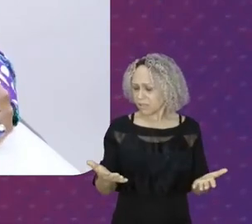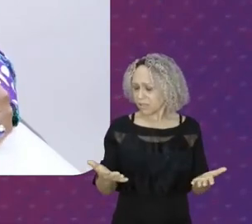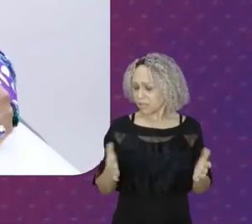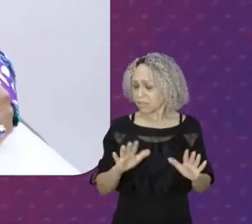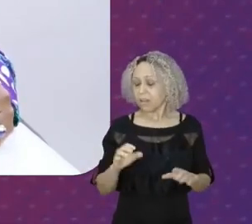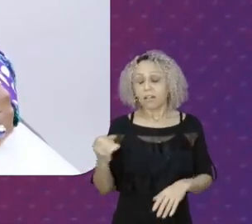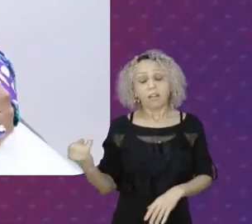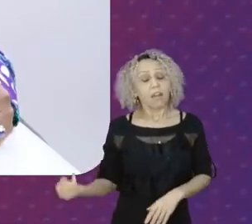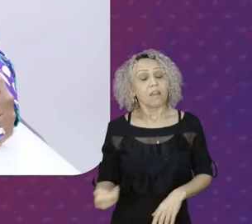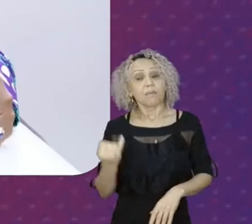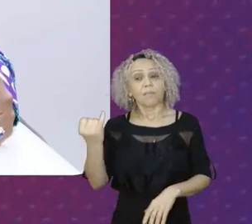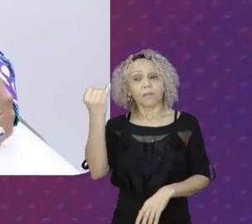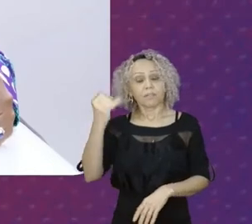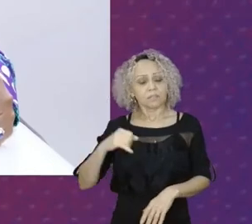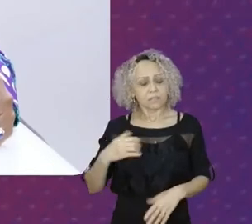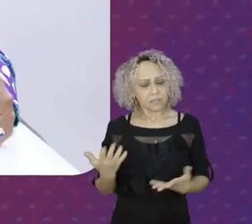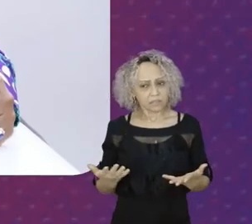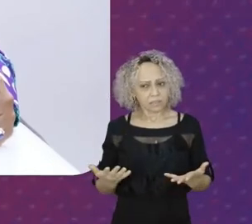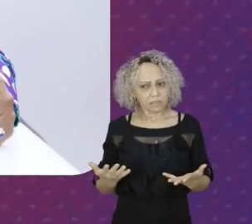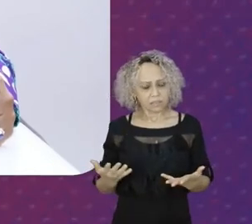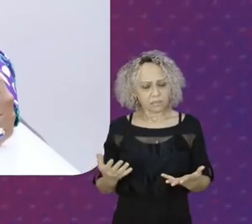que nos limita, né?